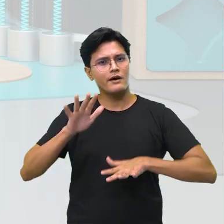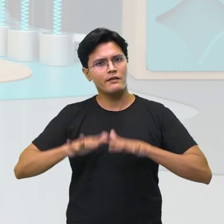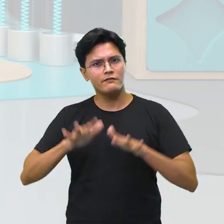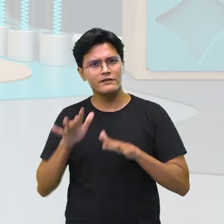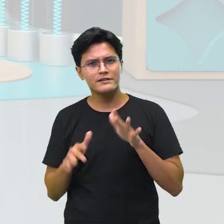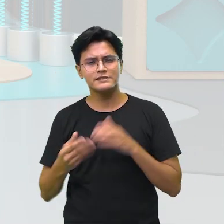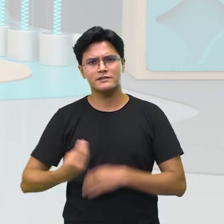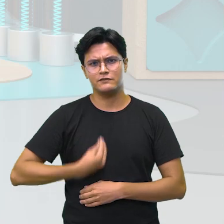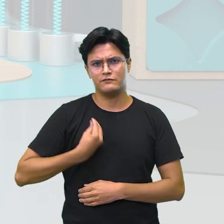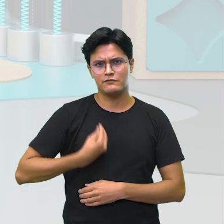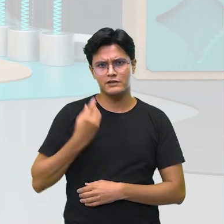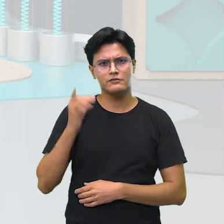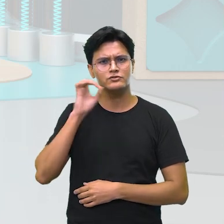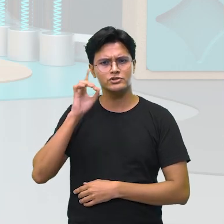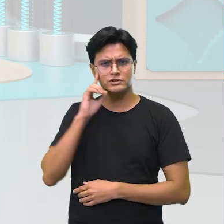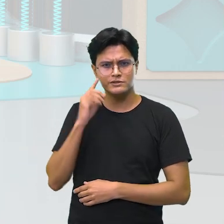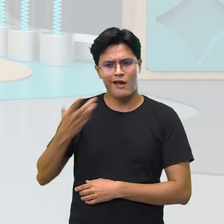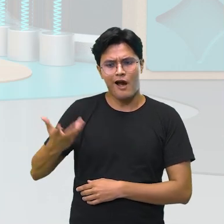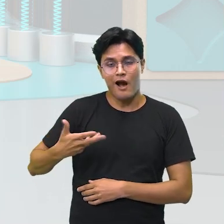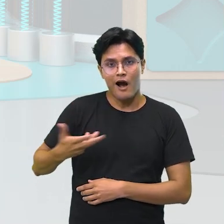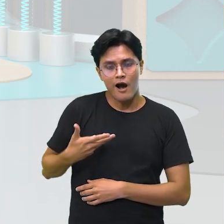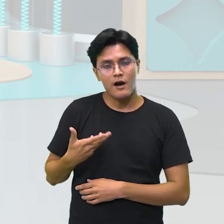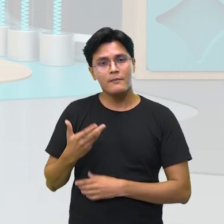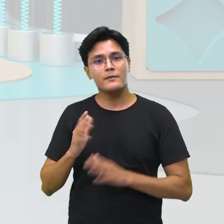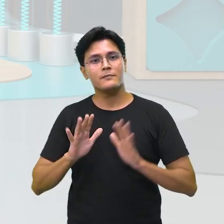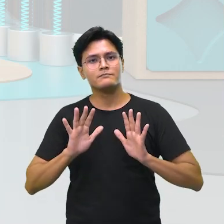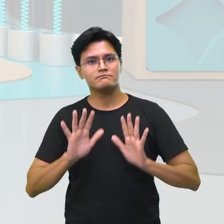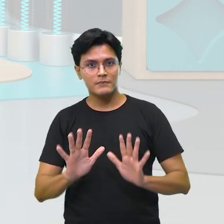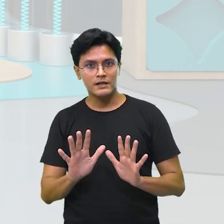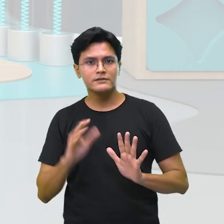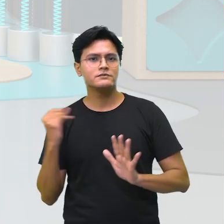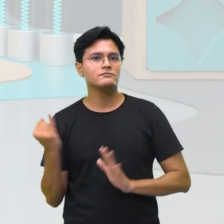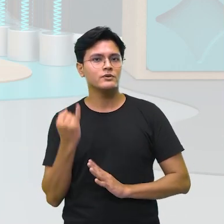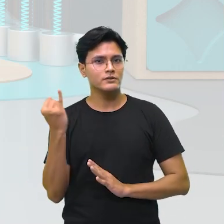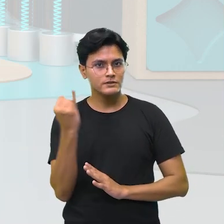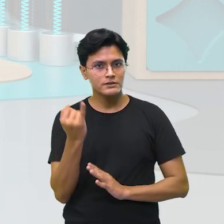do nosso dia a dia, mas é importante, para um pouquinho,